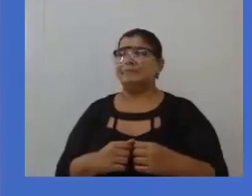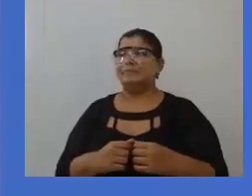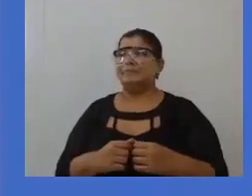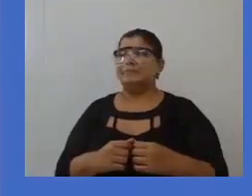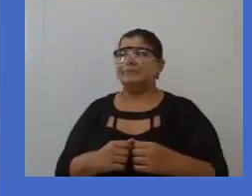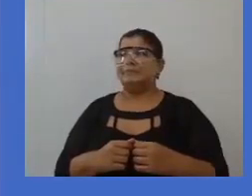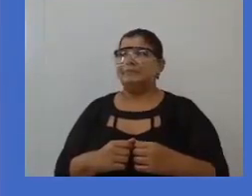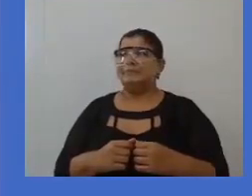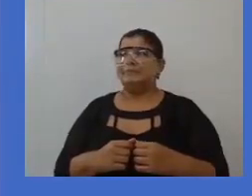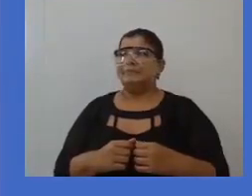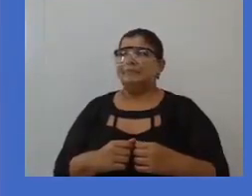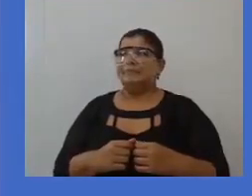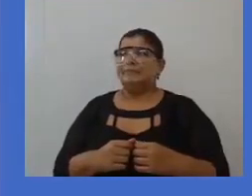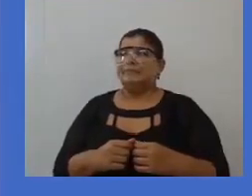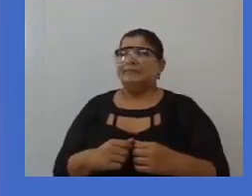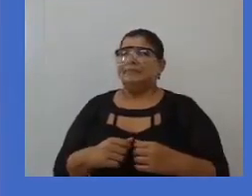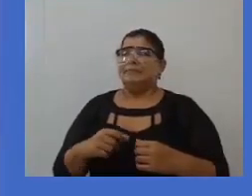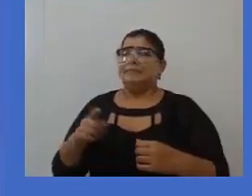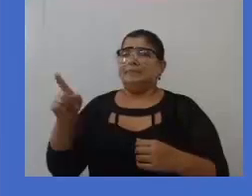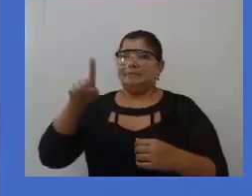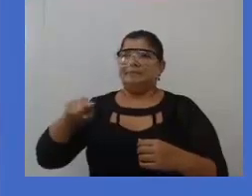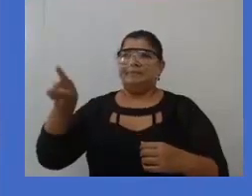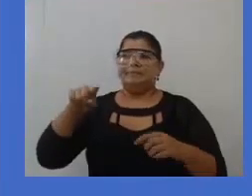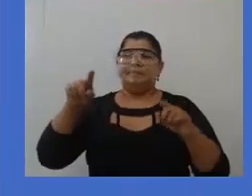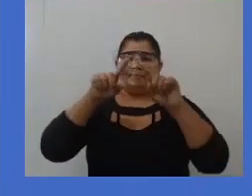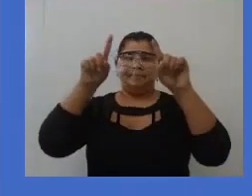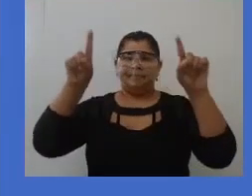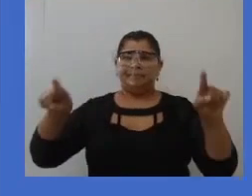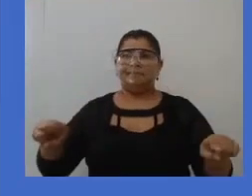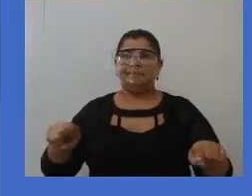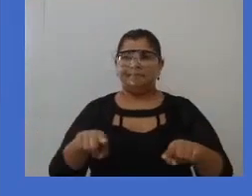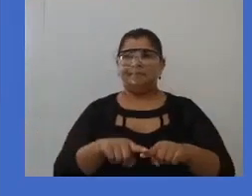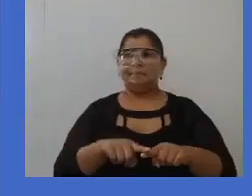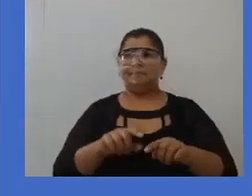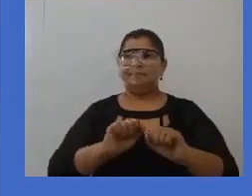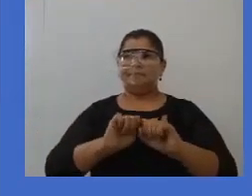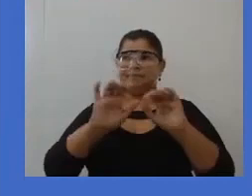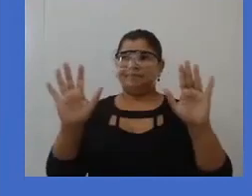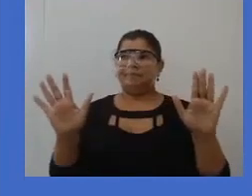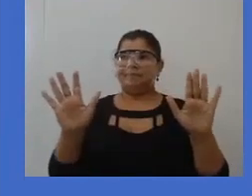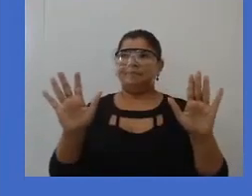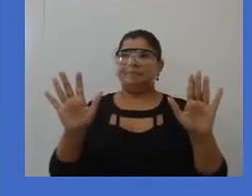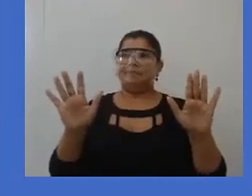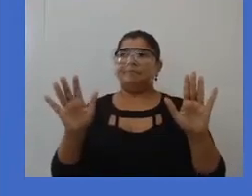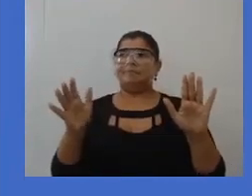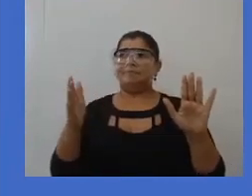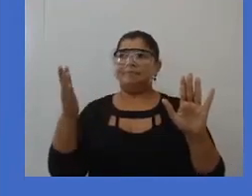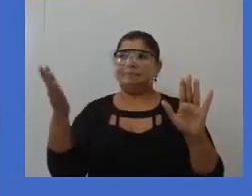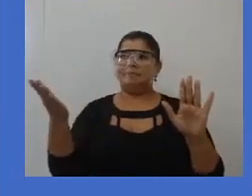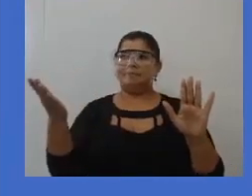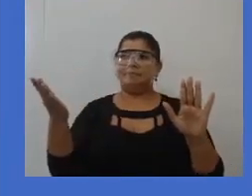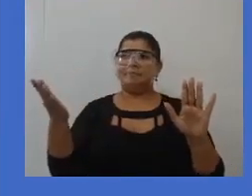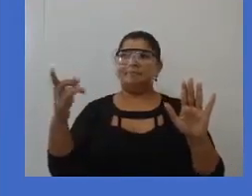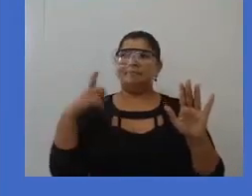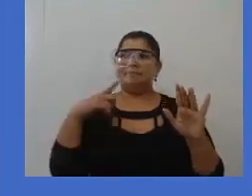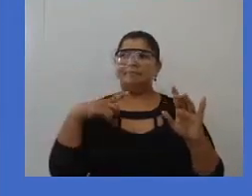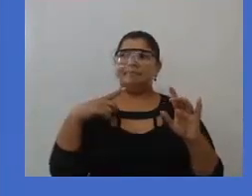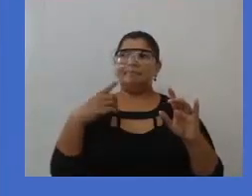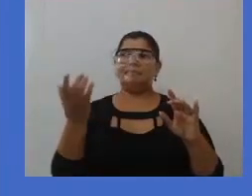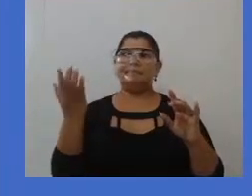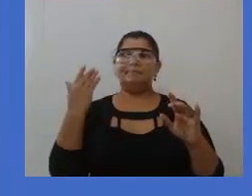aqui, olha o que vocês estão vendo aqui, vamos colocar aqui em tela cheia para ficar bem claro para vocês. Isso saiu